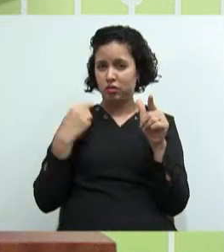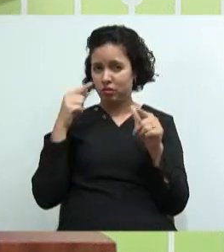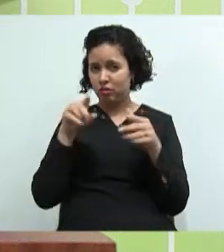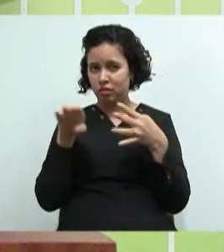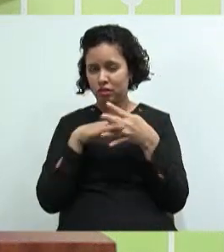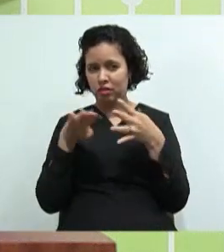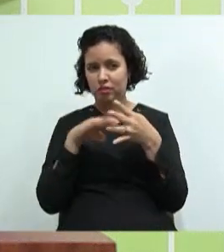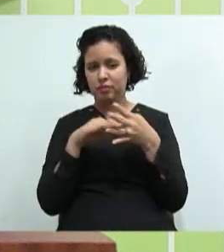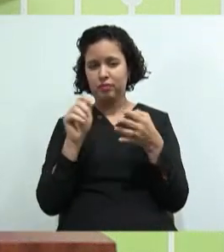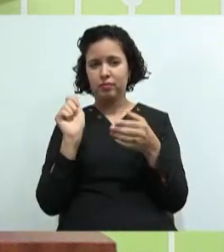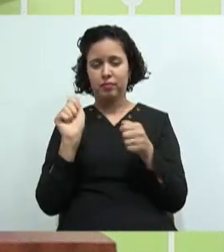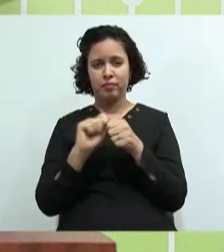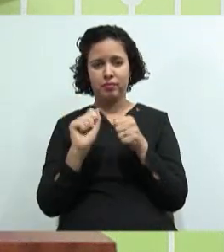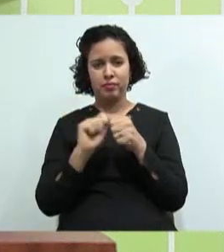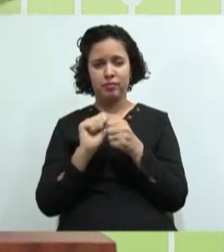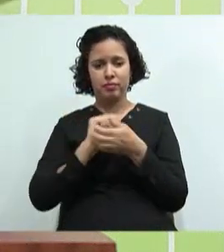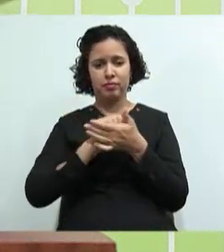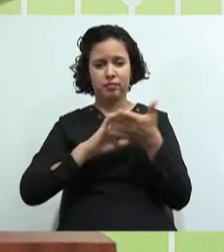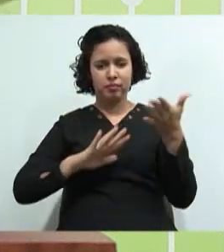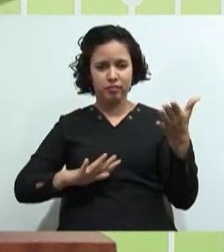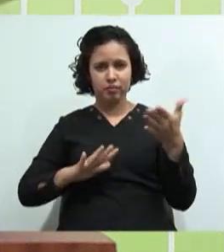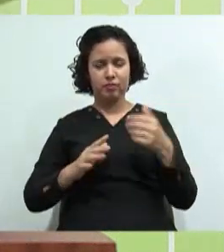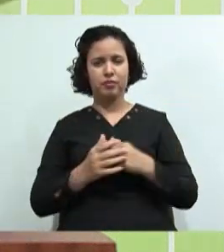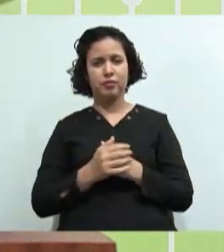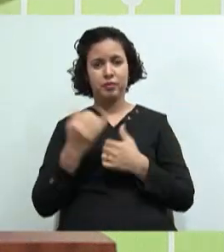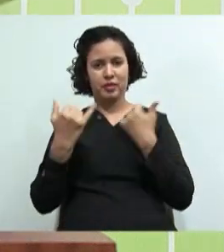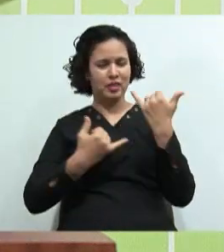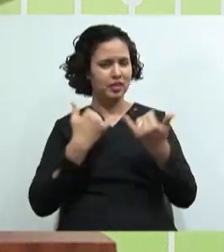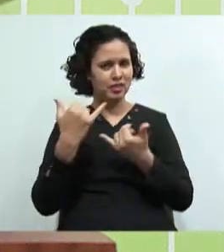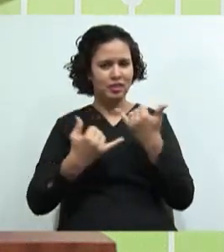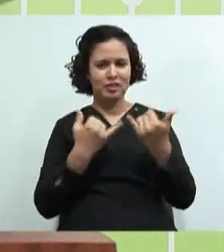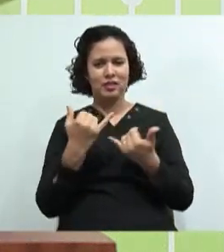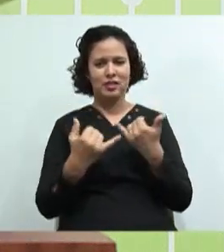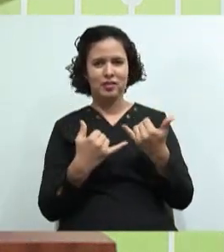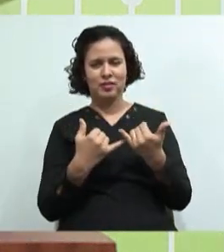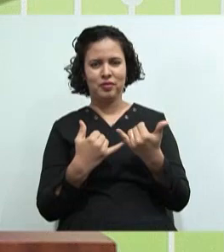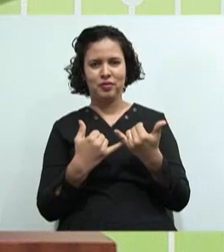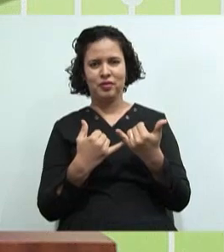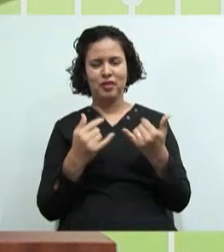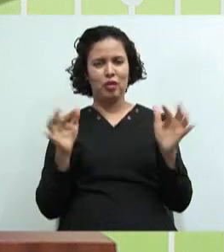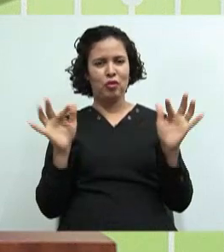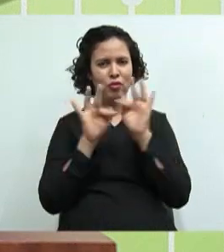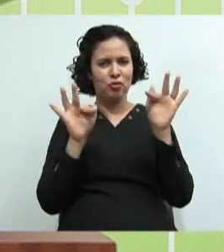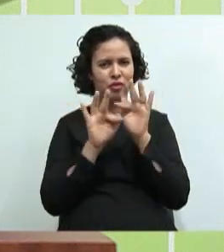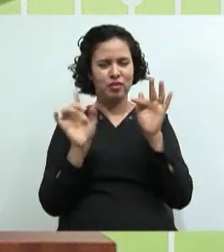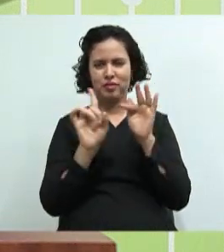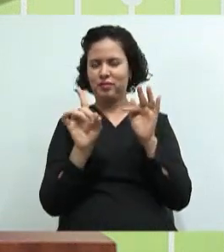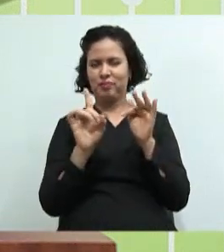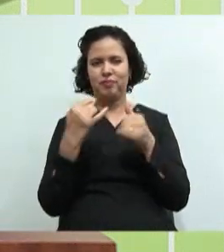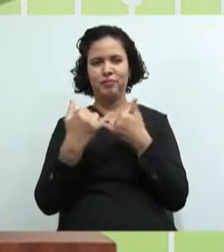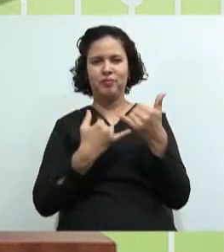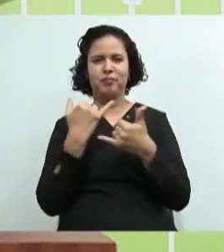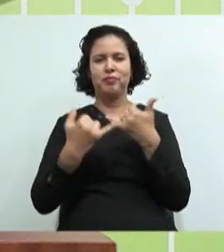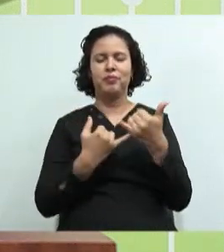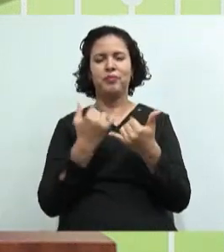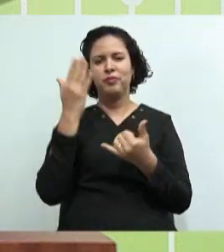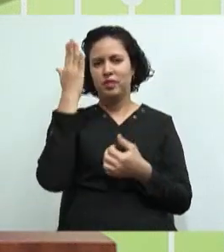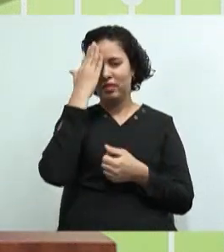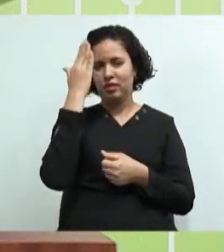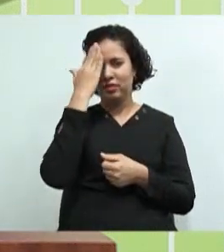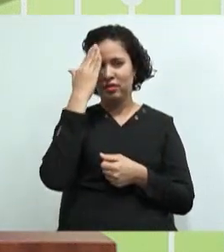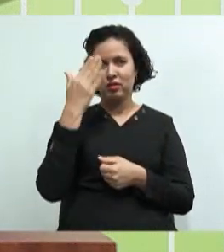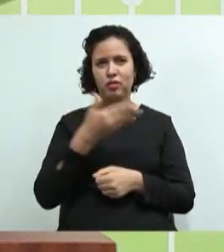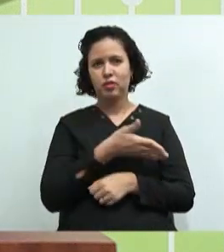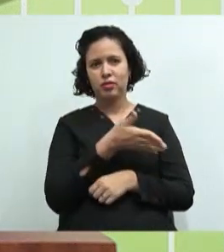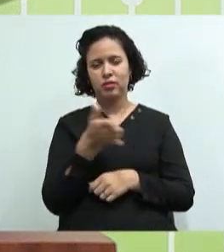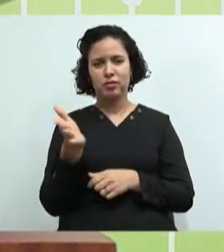intervalo é para você fazer a sua atividade, tá bom? É brincadeira, ninguém veio aqui me fofocar que tinha aluno dormindo não, tá bom? Tenho certeza que todos